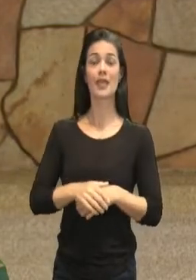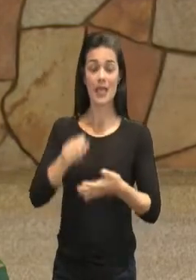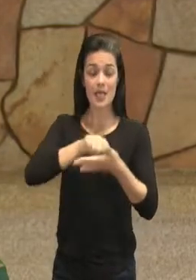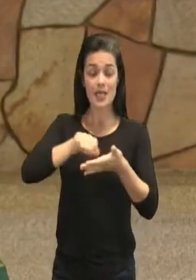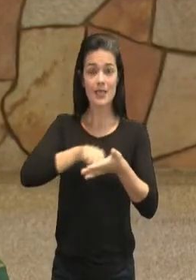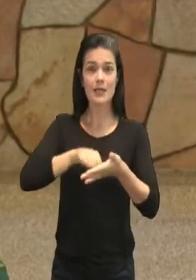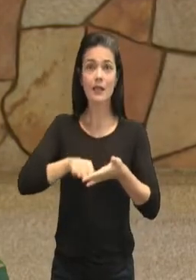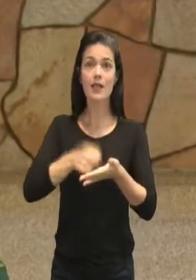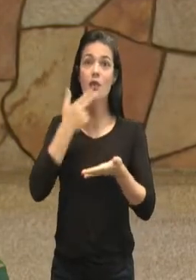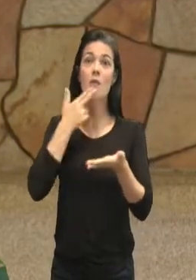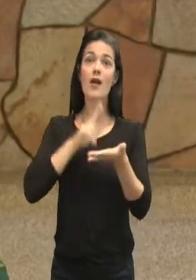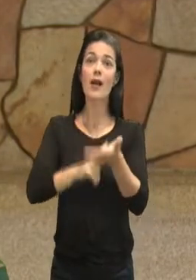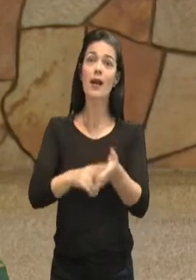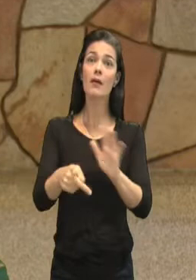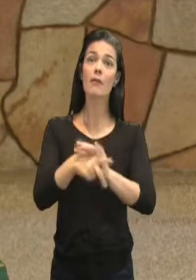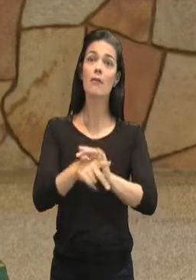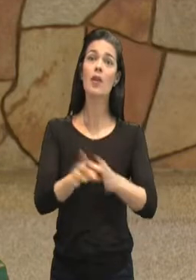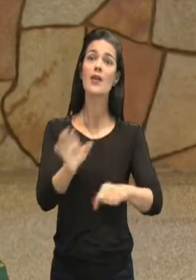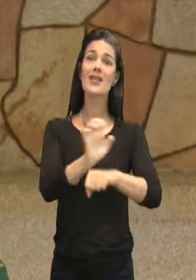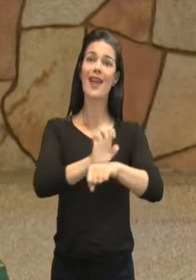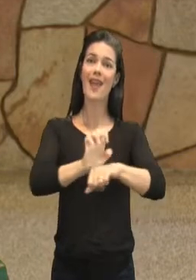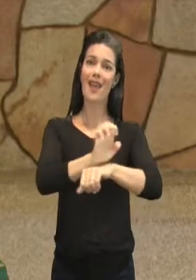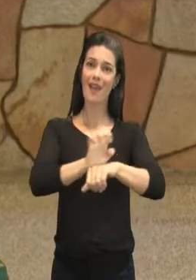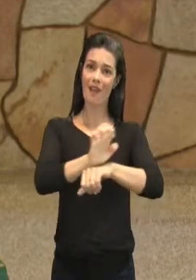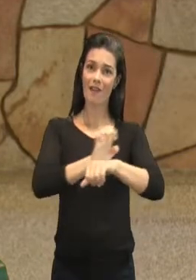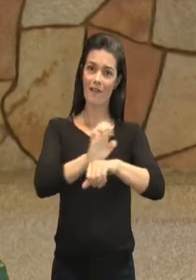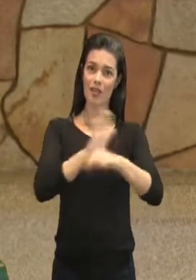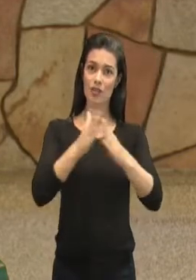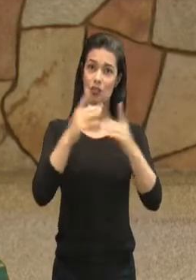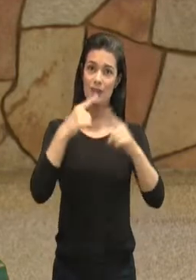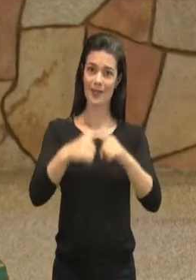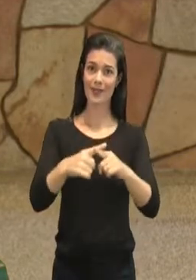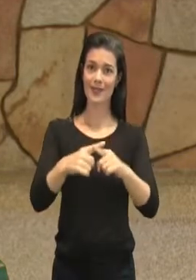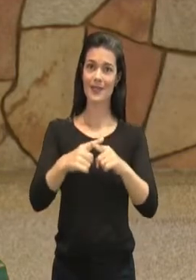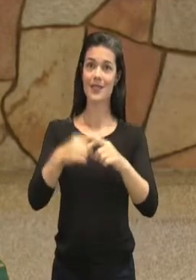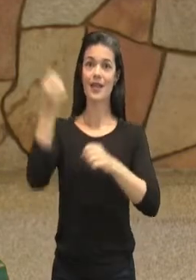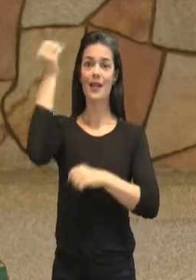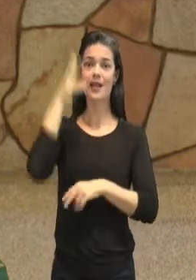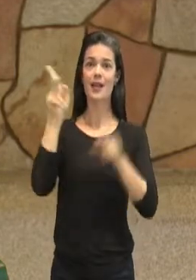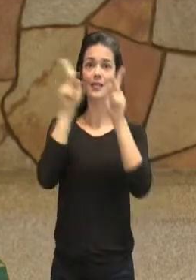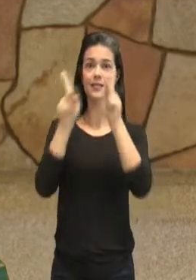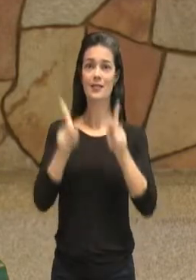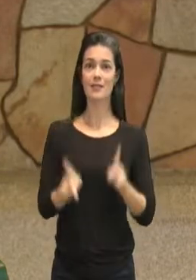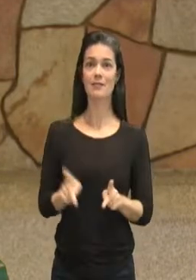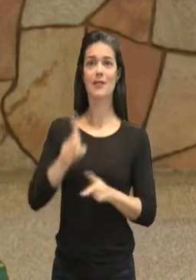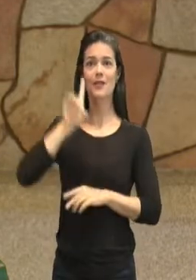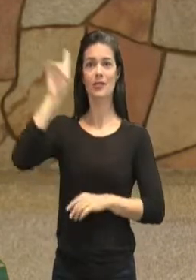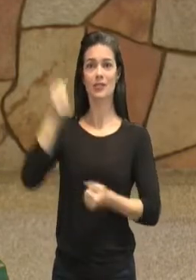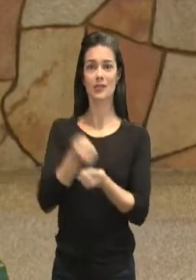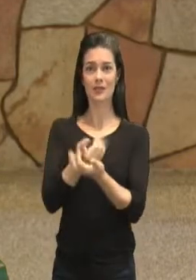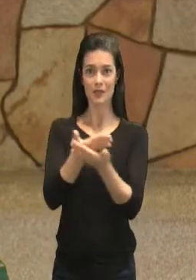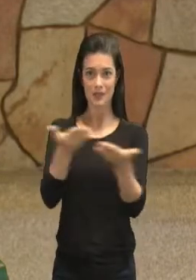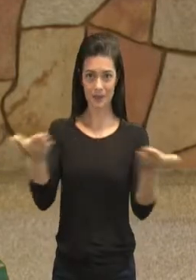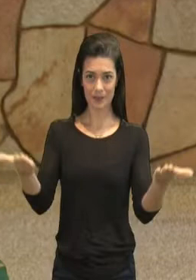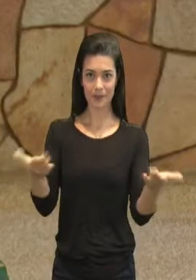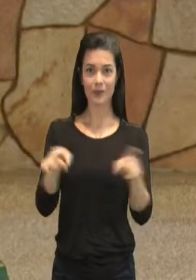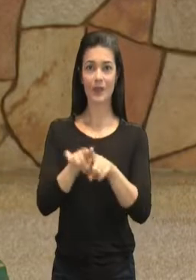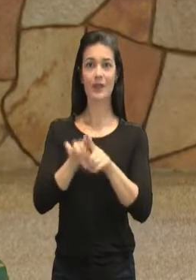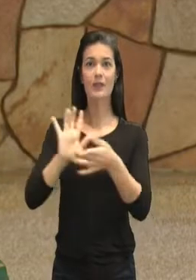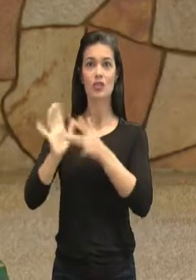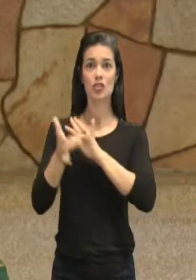e fiéis em Cristo Jesus, graça a vós outros e paz da parte de Deus nosso Pai e do Senhor Jesus